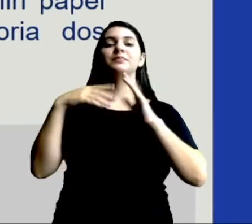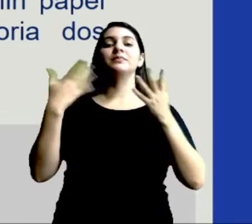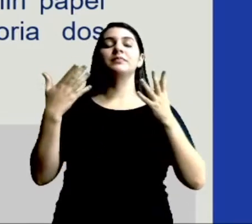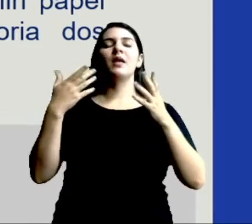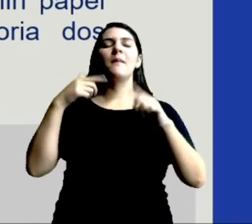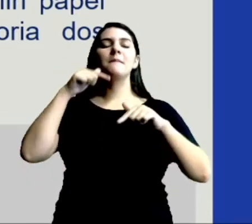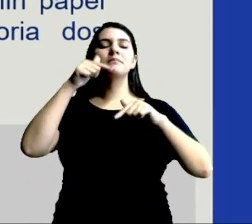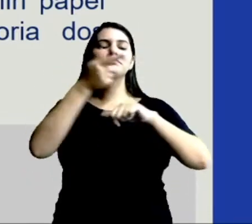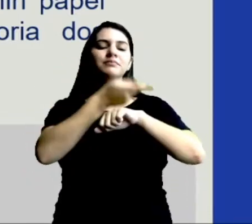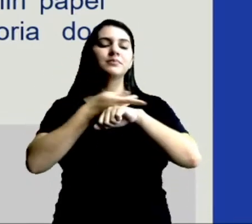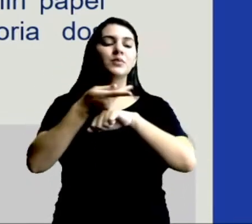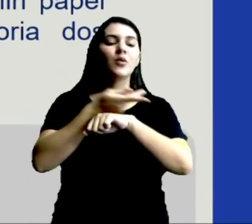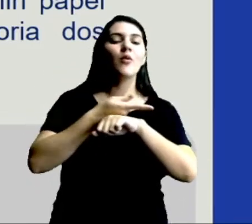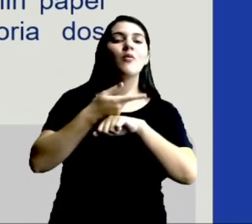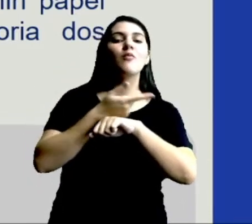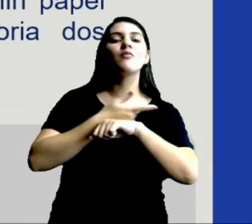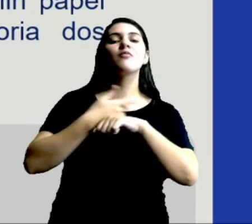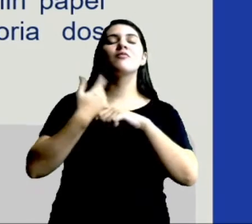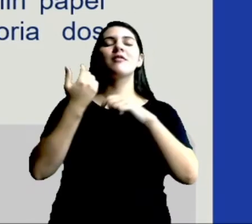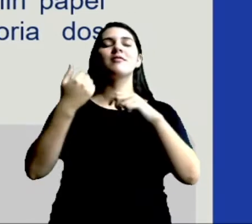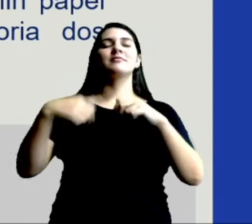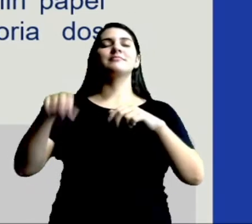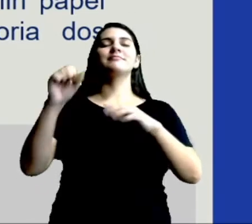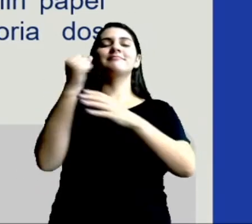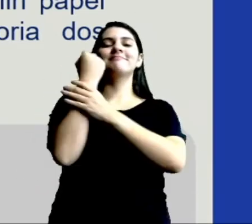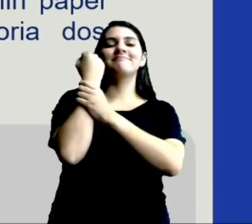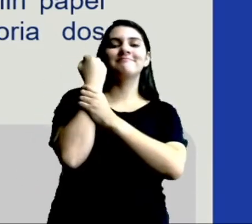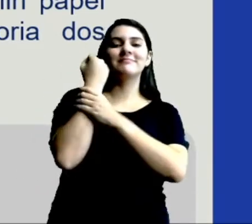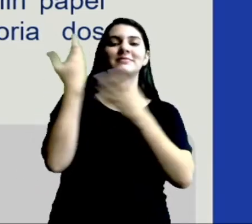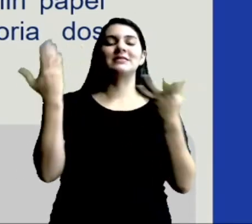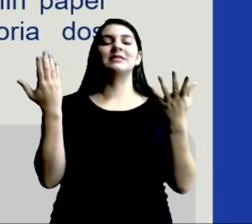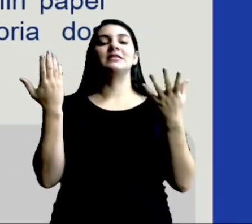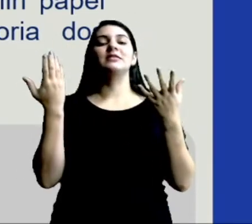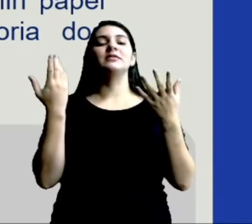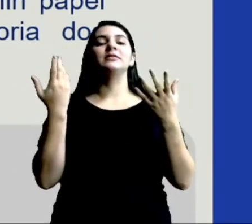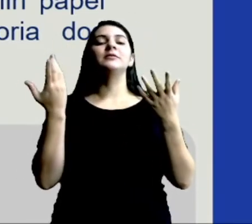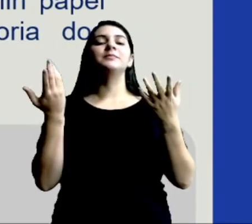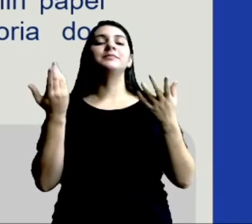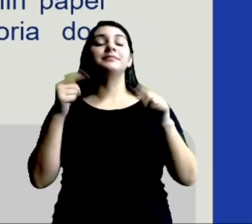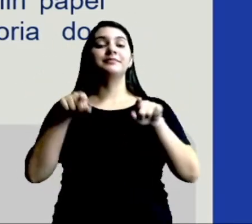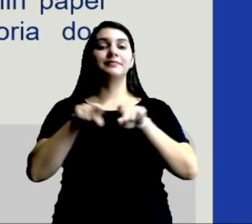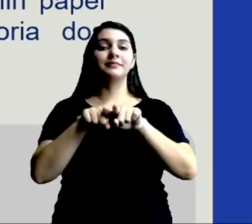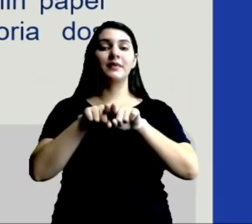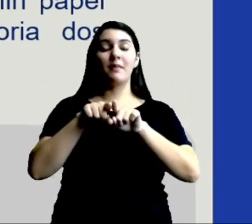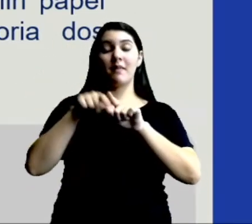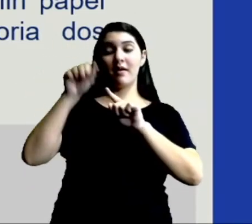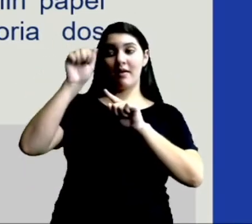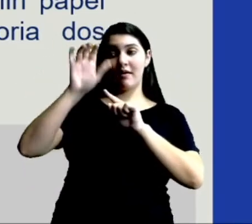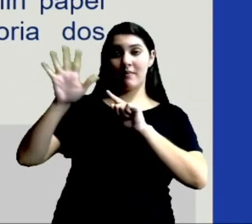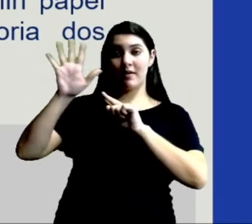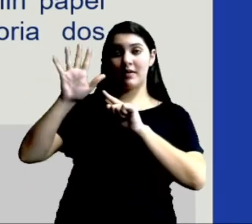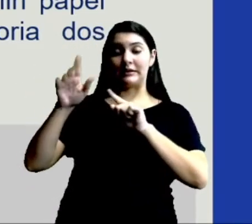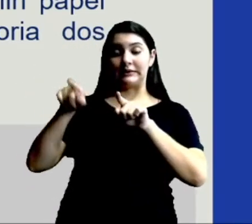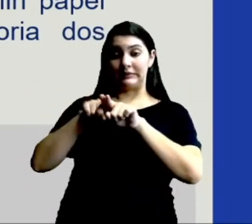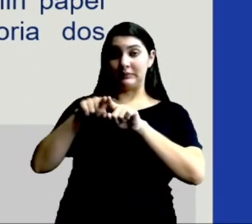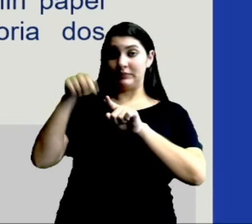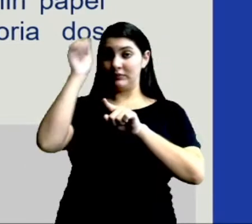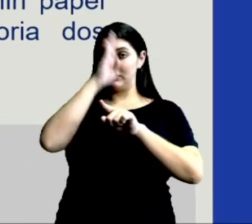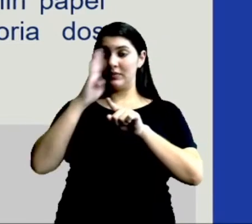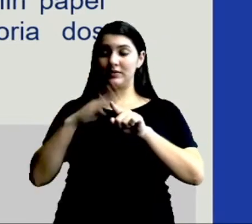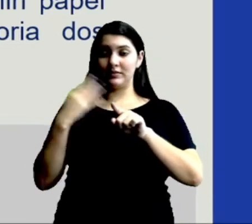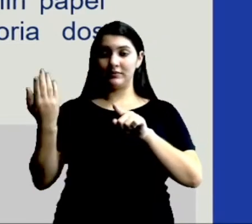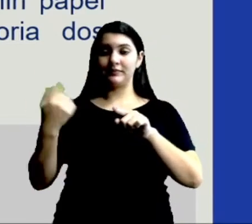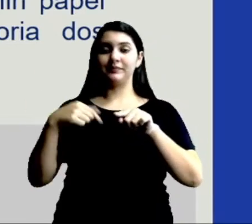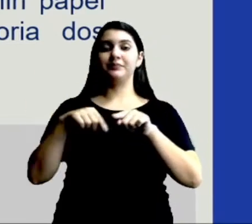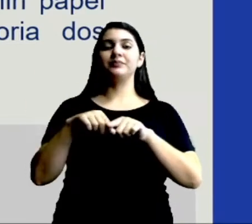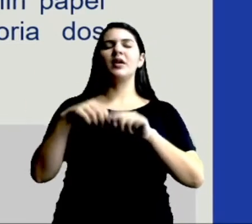obra escrava para as suas colônias americanas, inclusive no Brasil. Entre o século XV